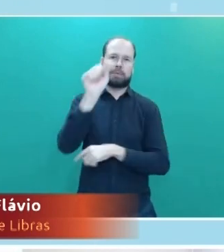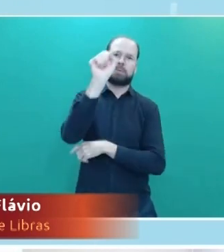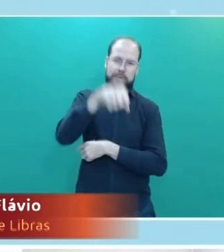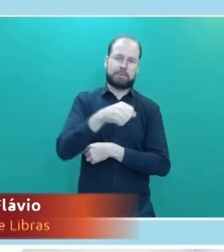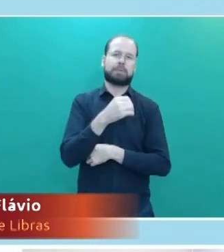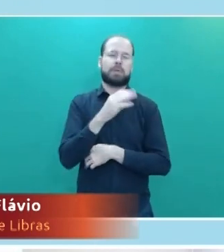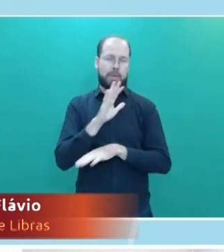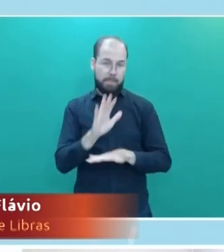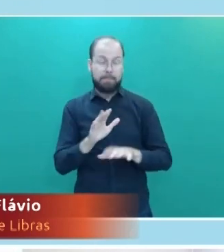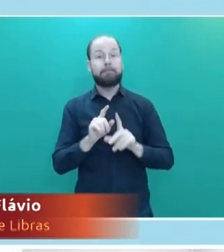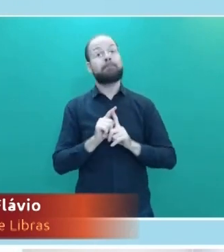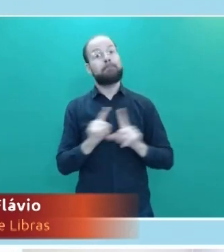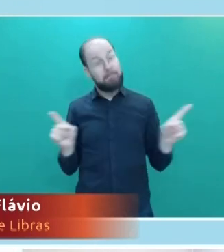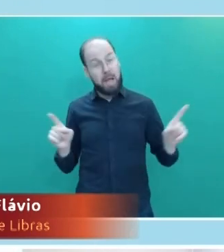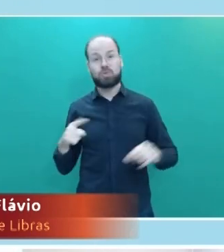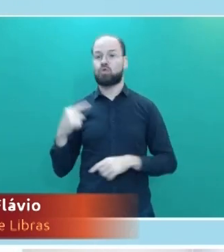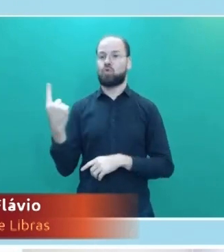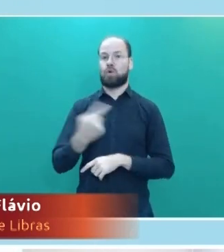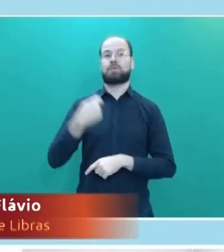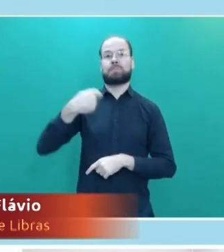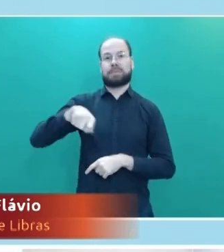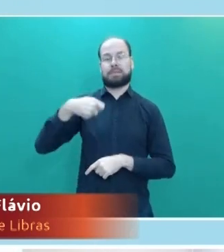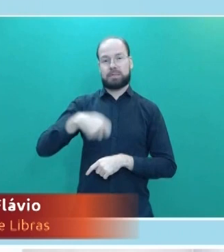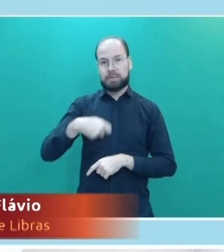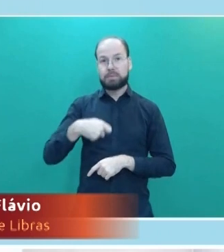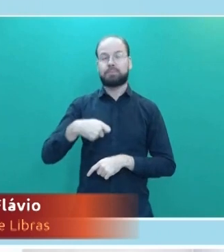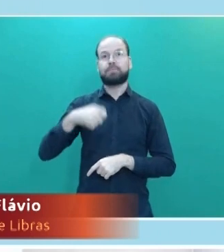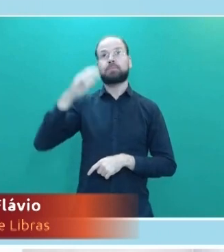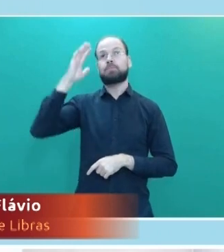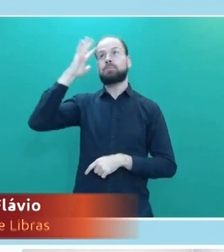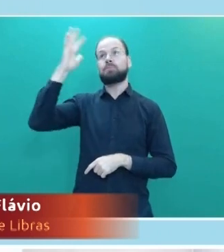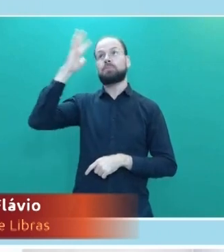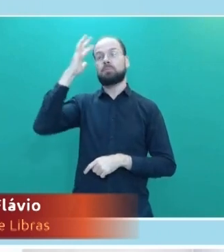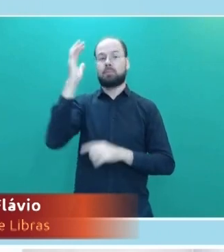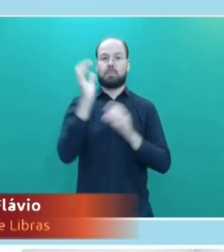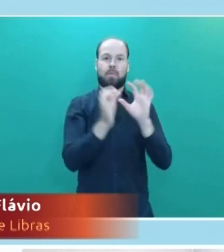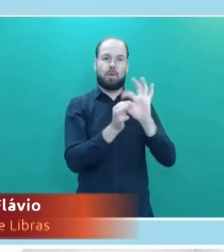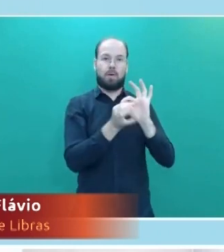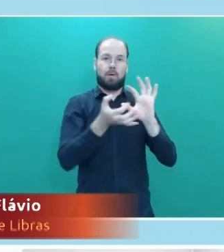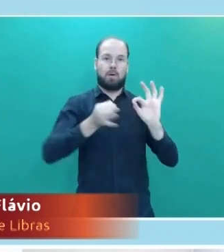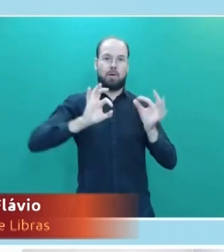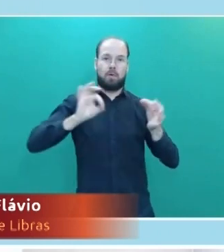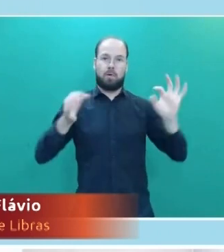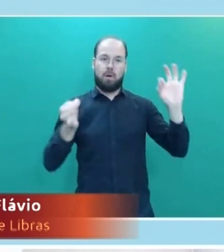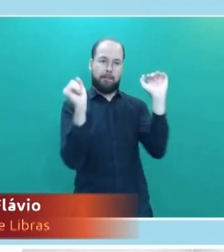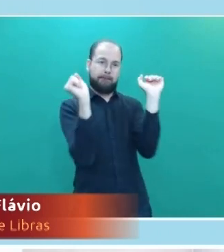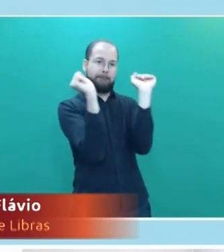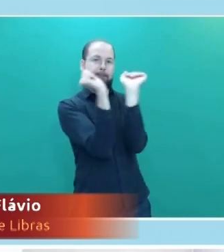retirar da cabeça nossa essa imagem da pessoa acorrentada,